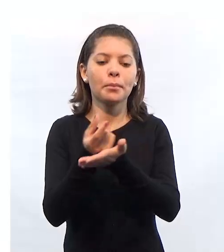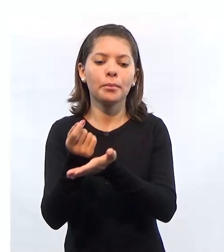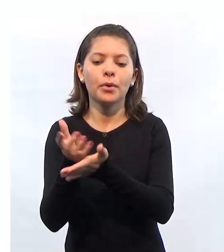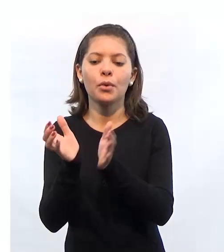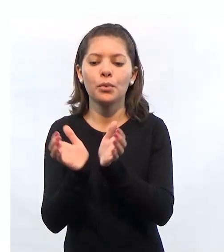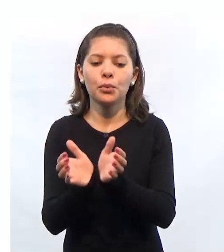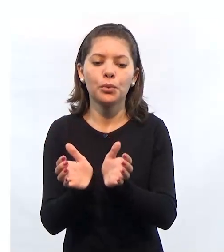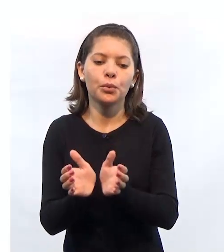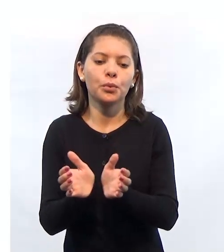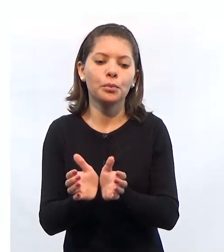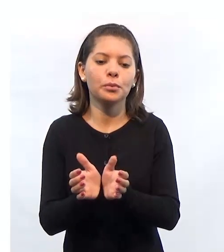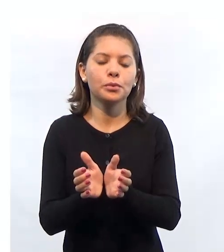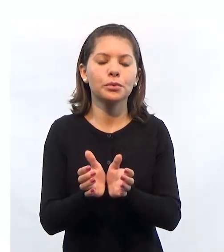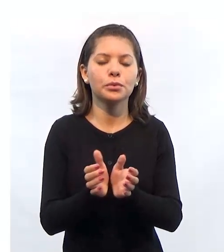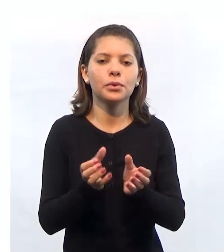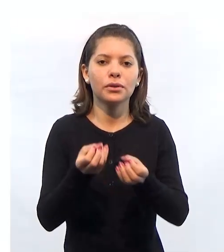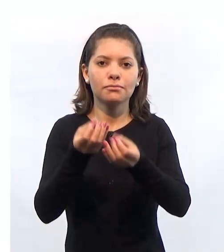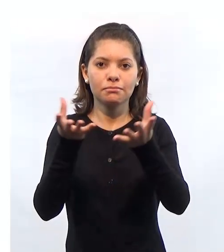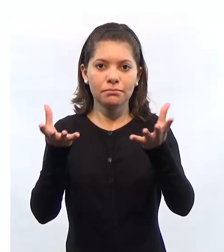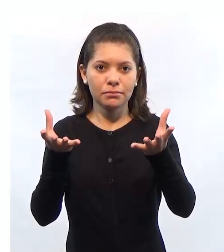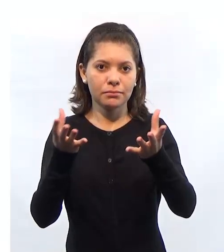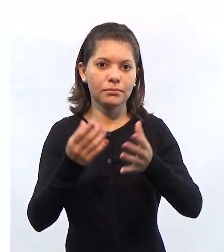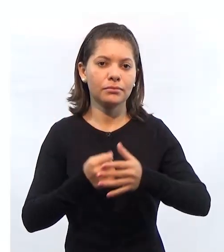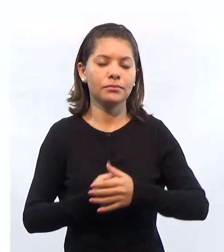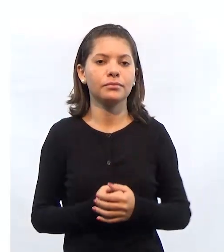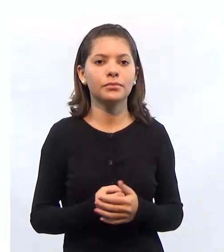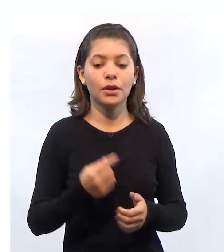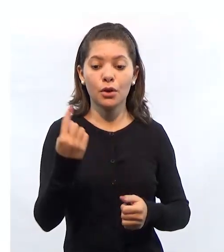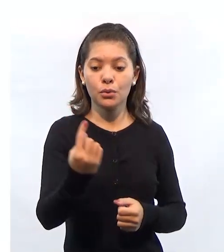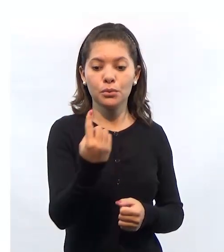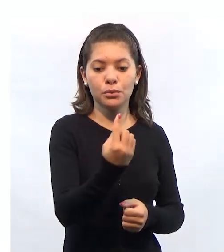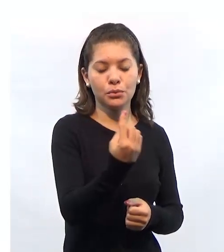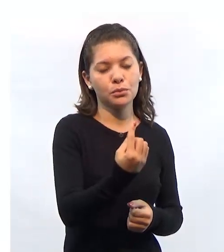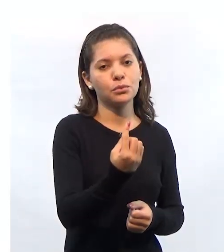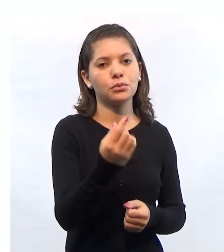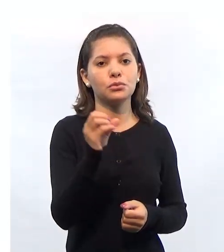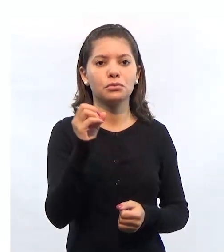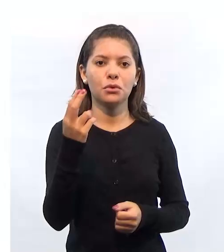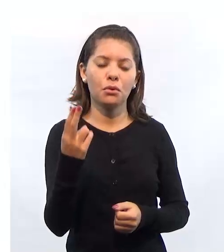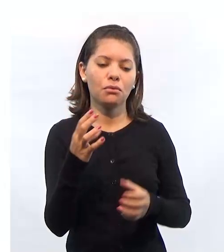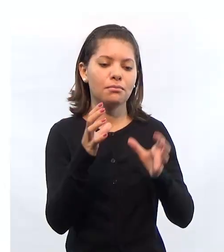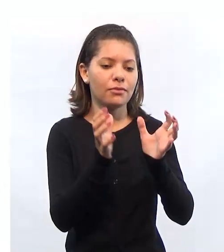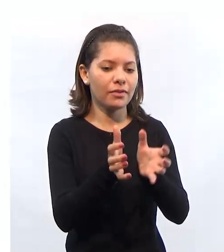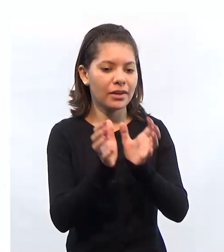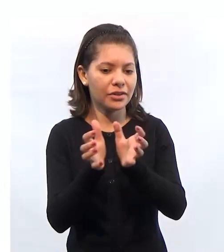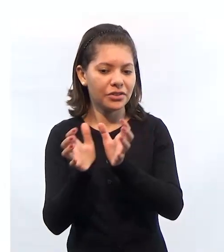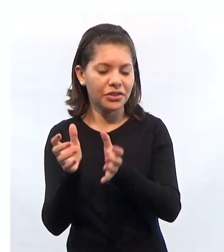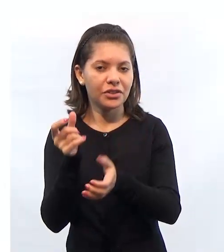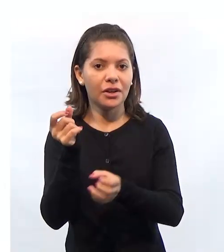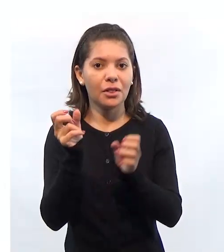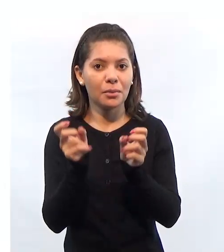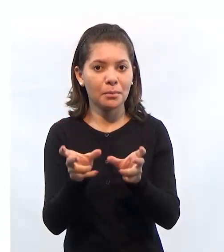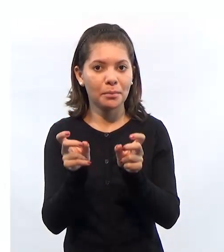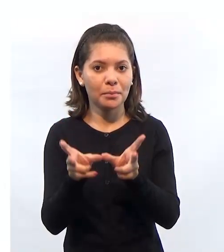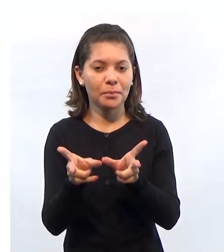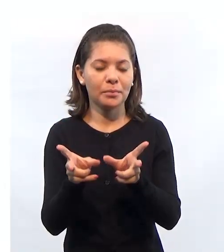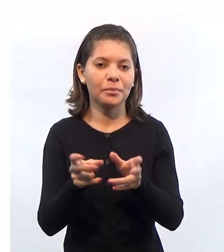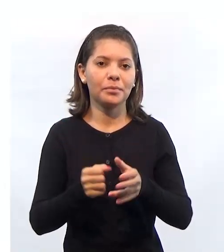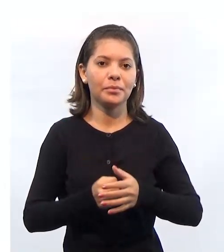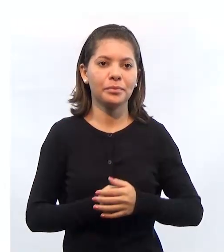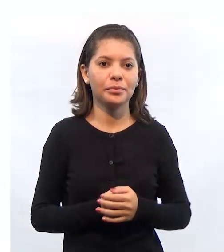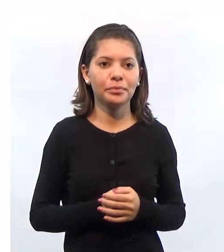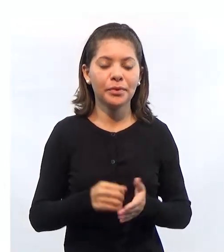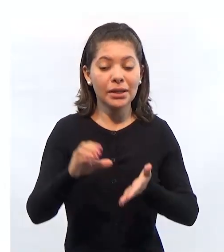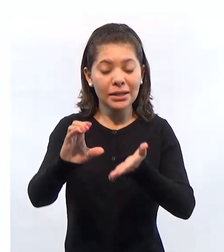seja, os grupos, centros de distribuição, atacadistas, varejistas, consumidores finais que recebem os produtos da